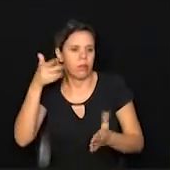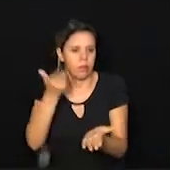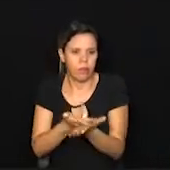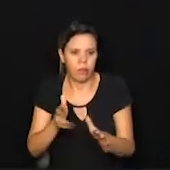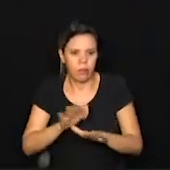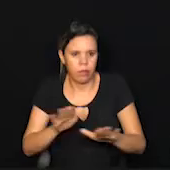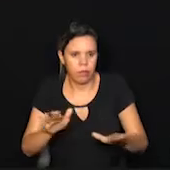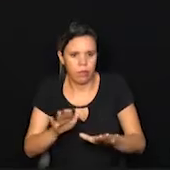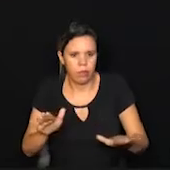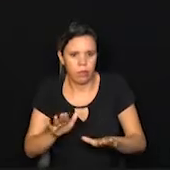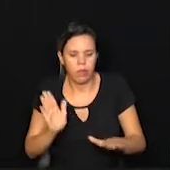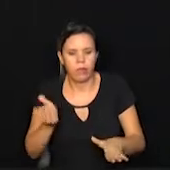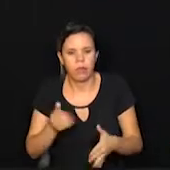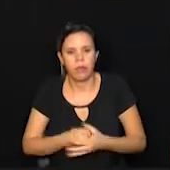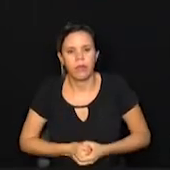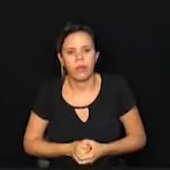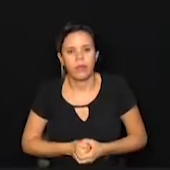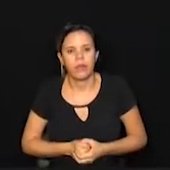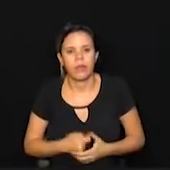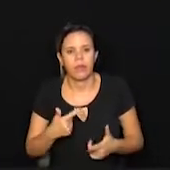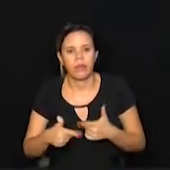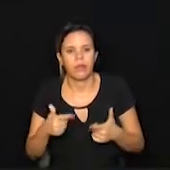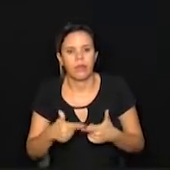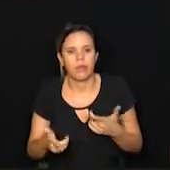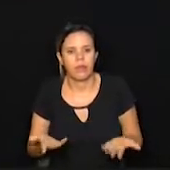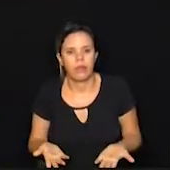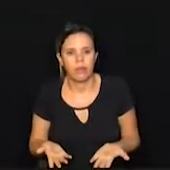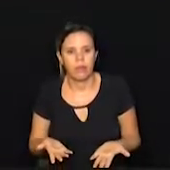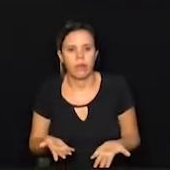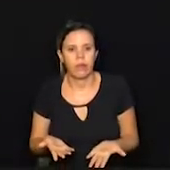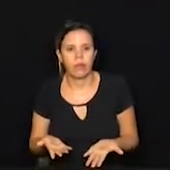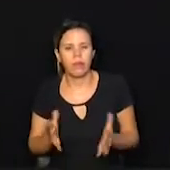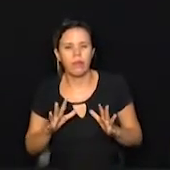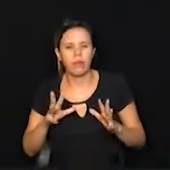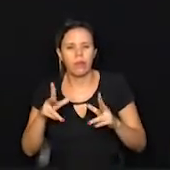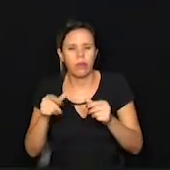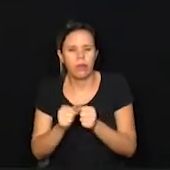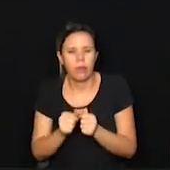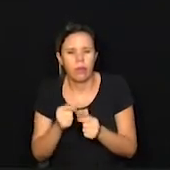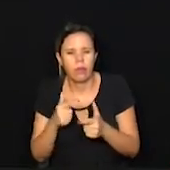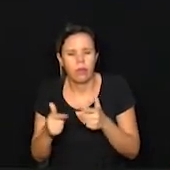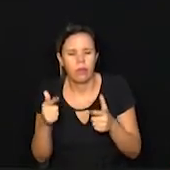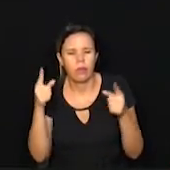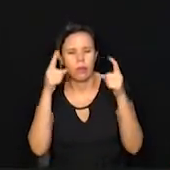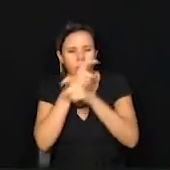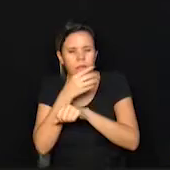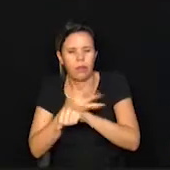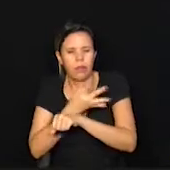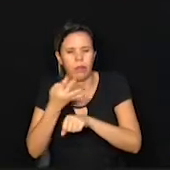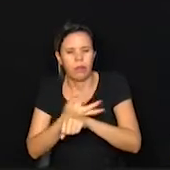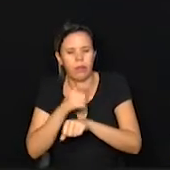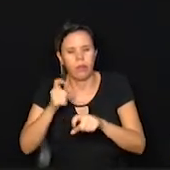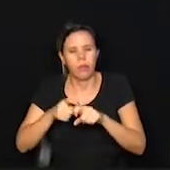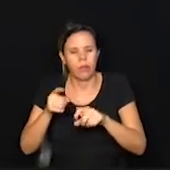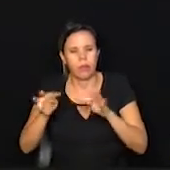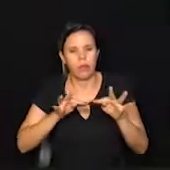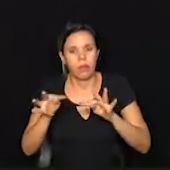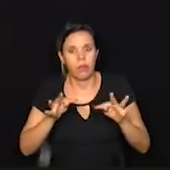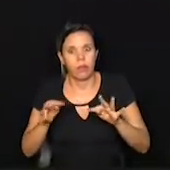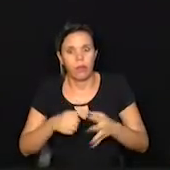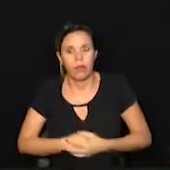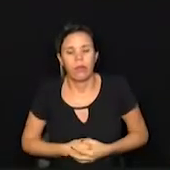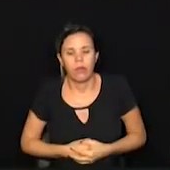internar e quando você internou já tava a situação e aí tem todas as as complicações médicas um cara já de idade